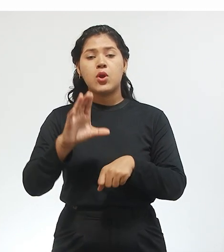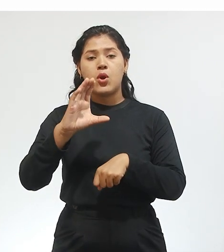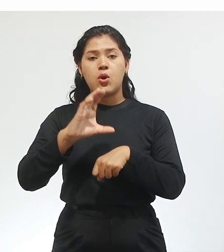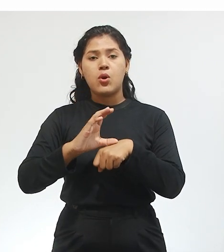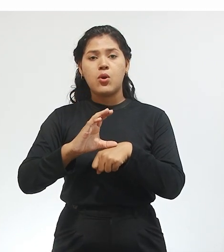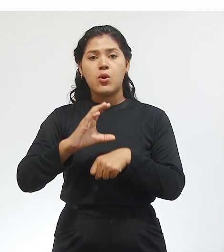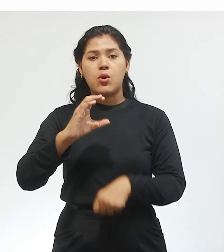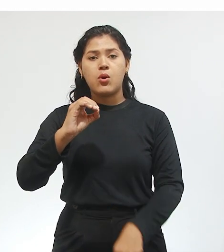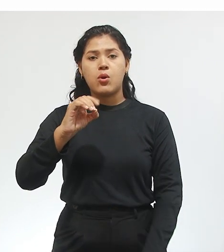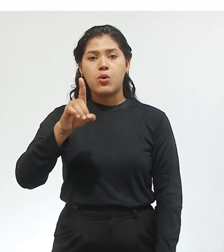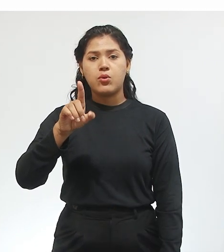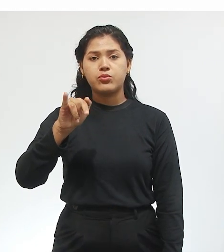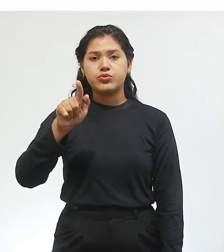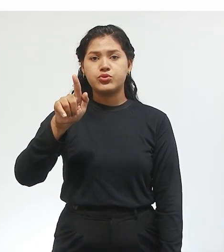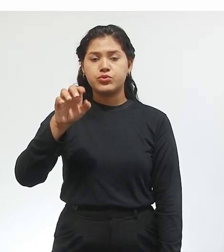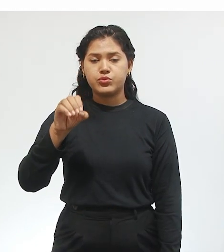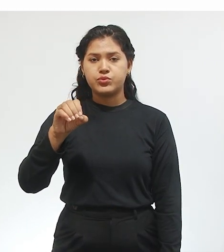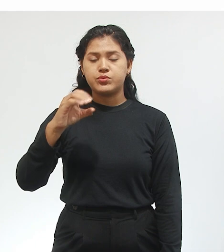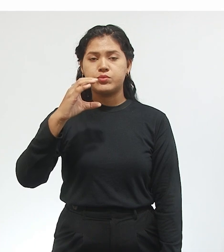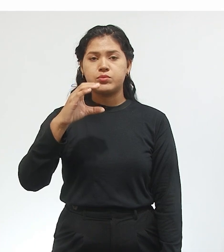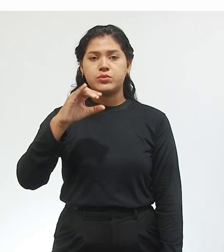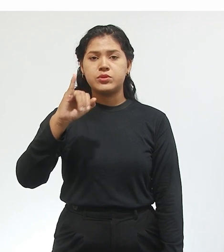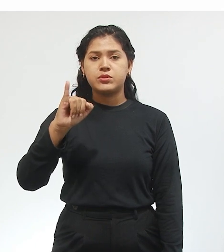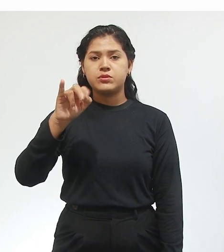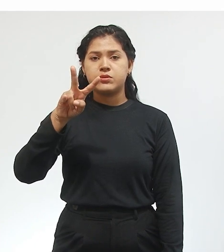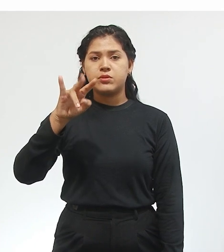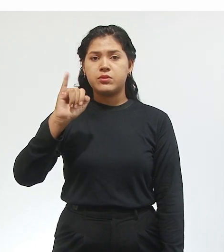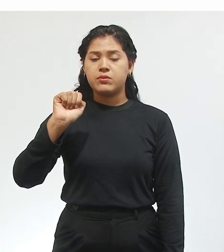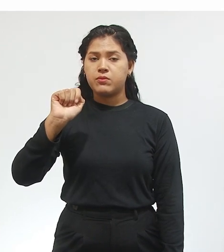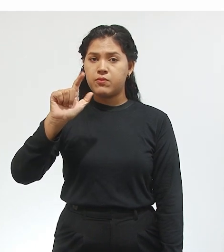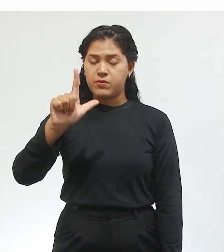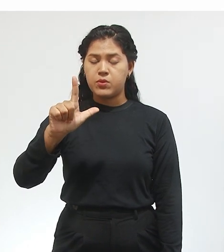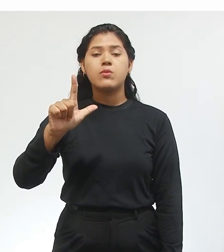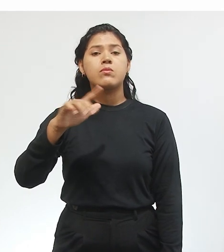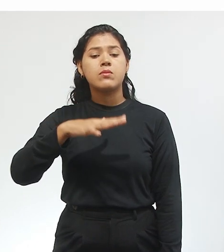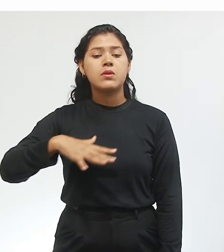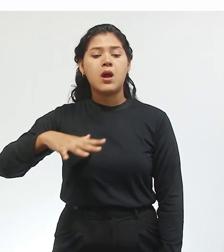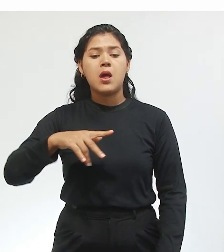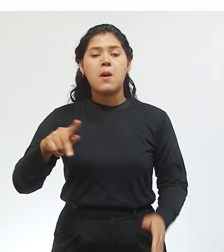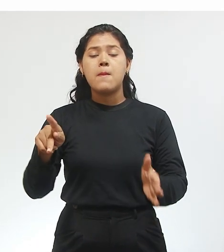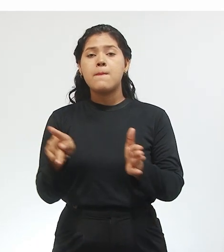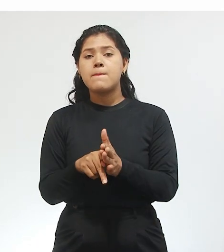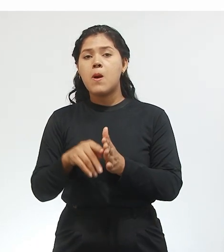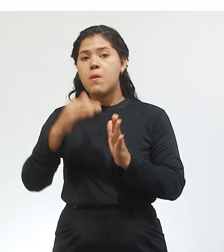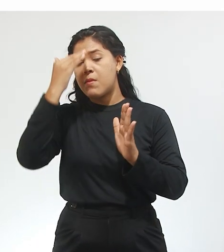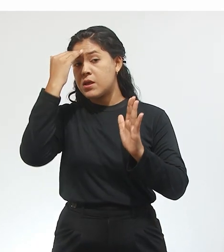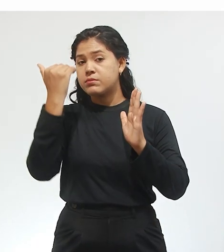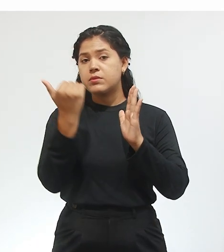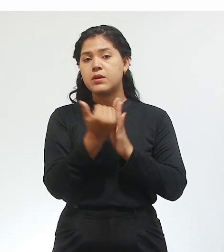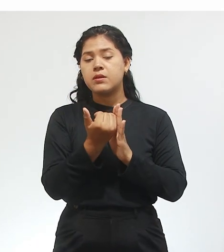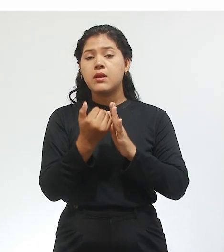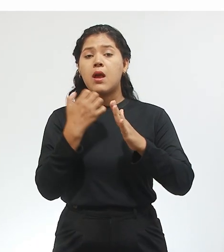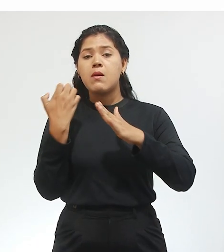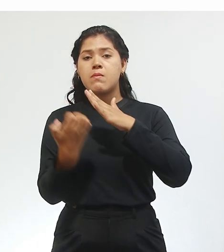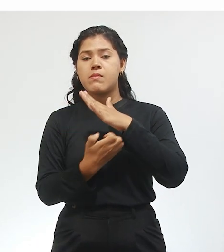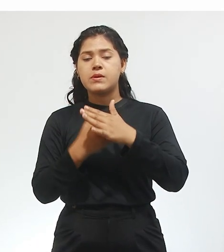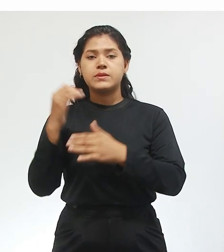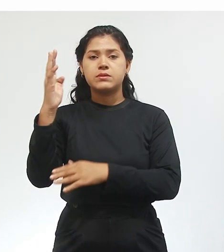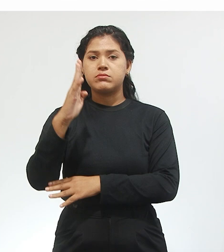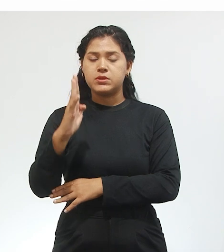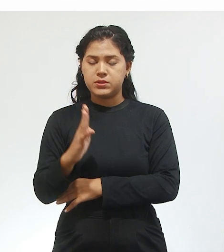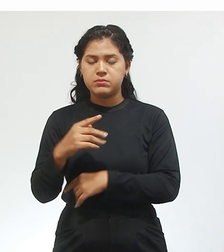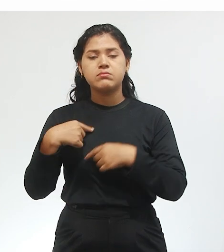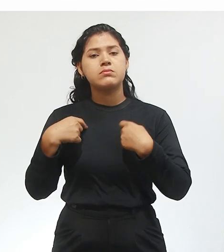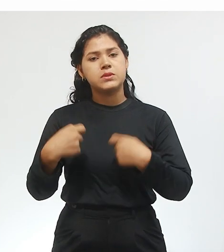vem apresentar alguns aspectos importantes sobre a adoção obrigatória de sistema da contabilidade pelas empresas brasileiras, ok? Então, gente, aqui eu